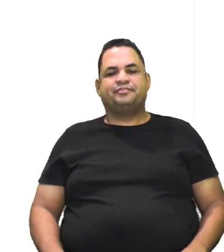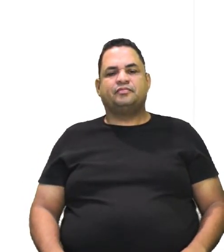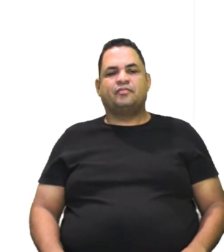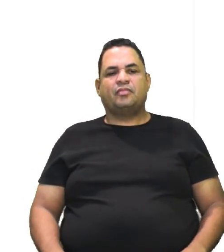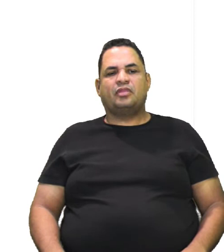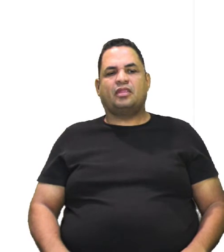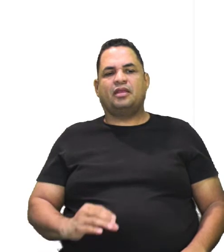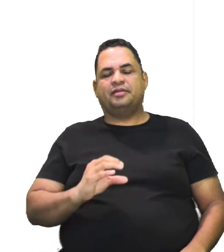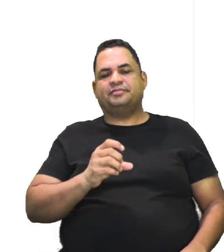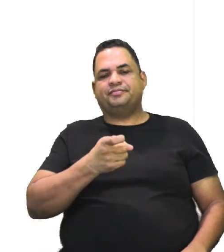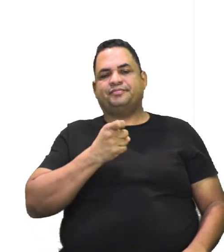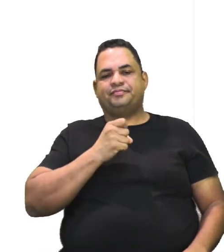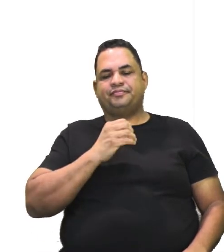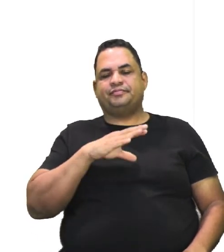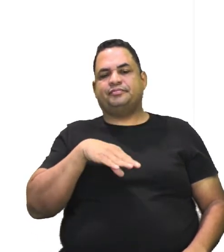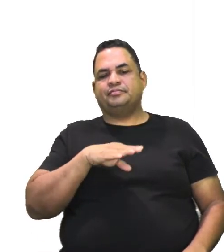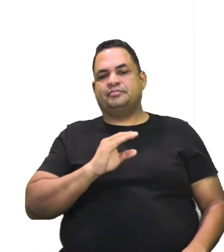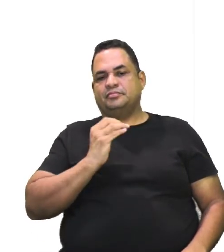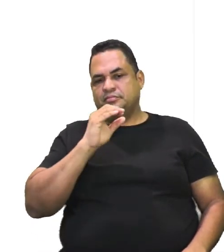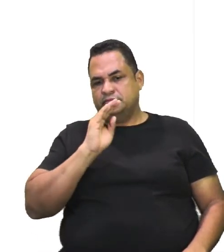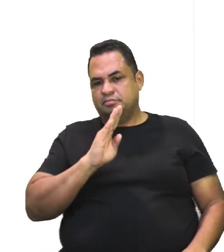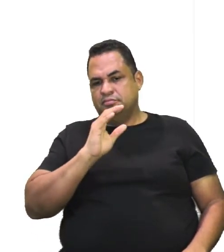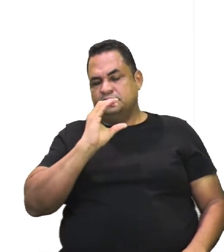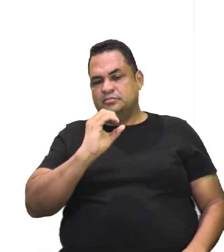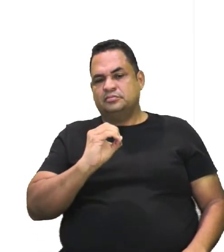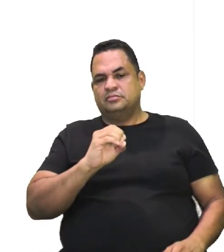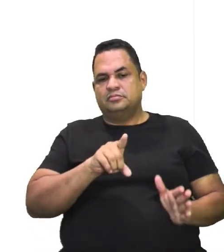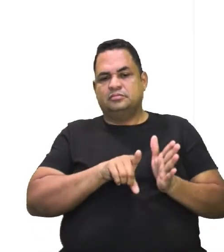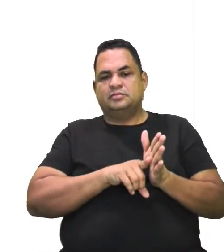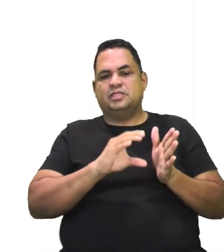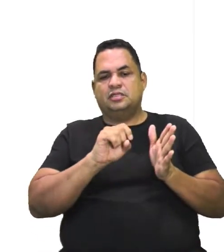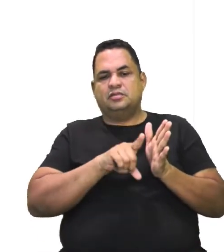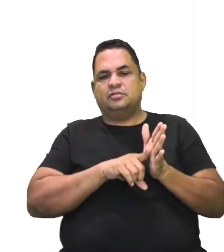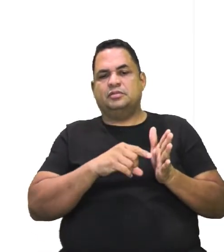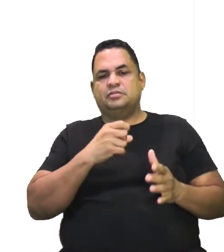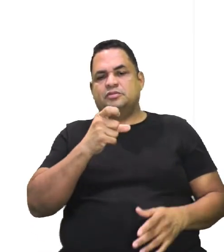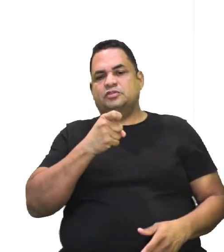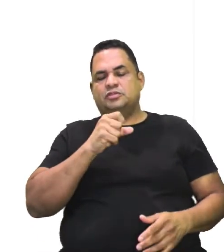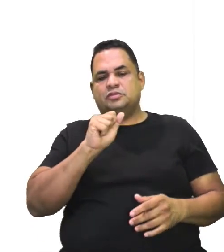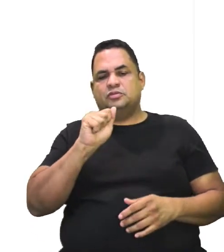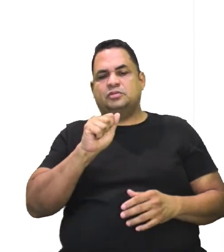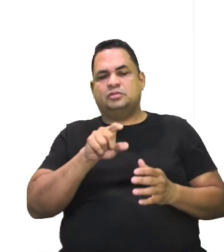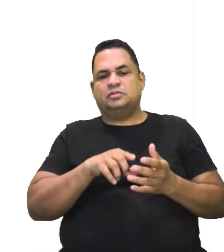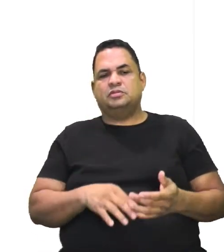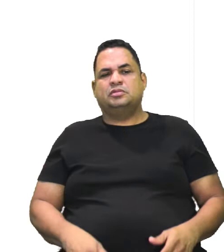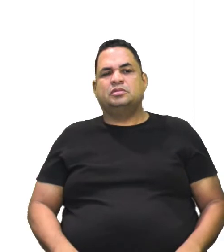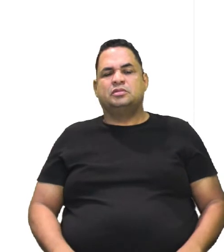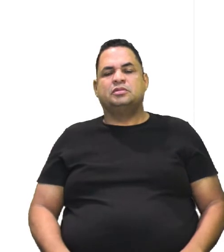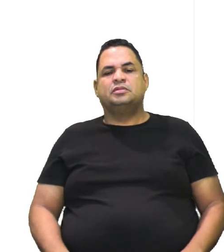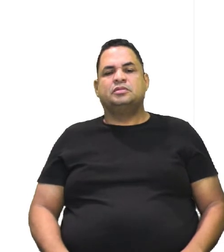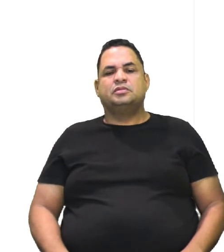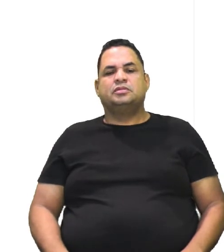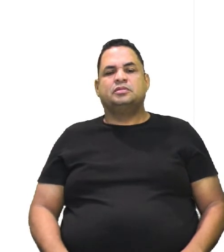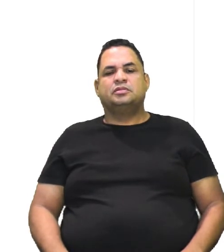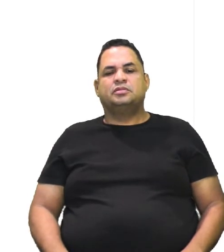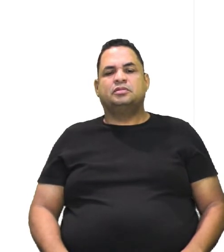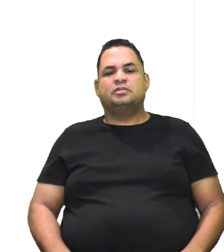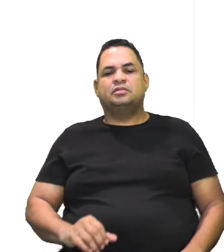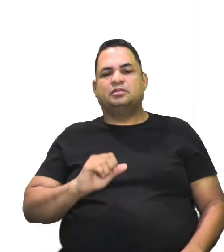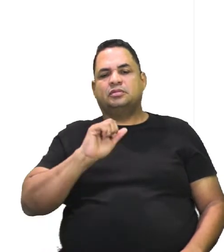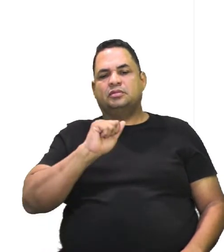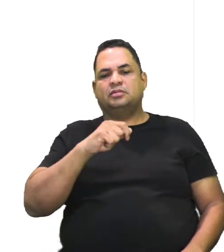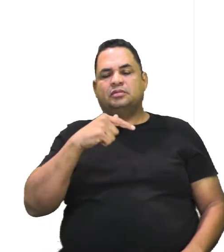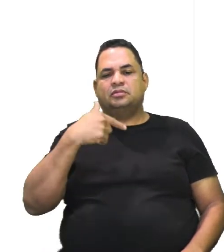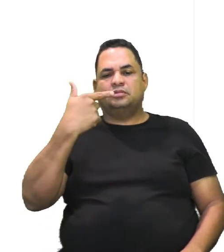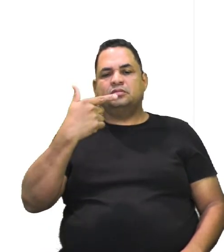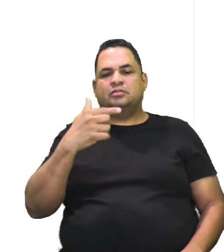Y. X do B é 0, então 0 menos o x do A. O x do A é A. A ao